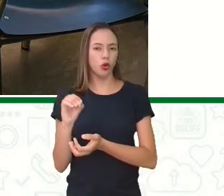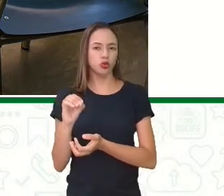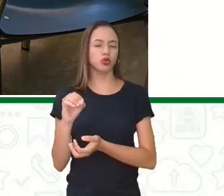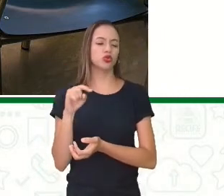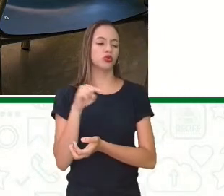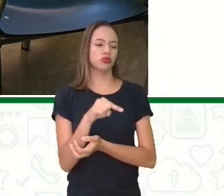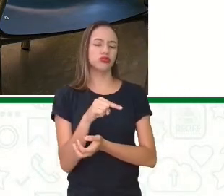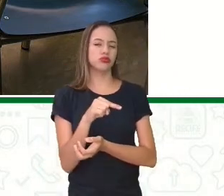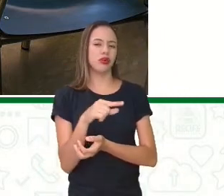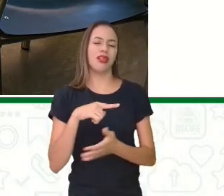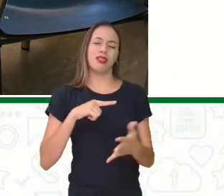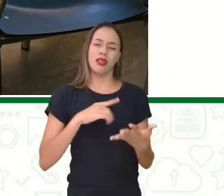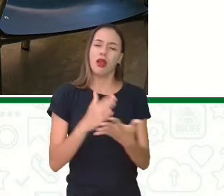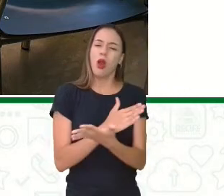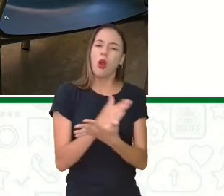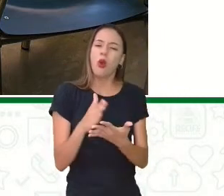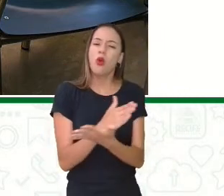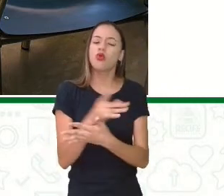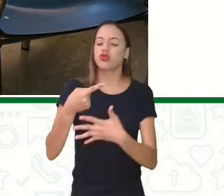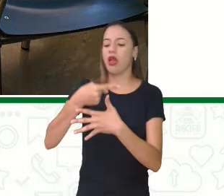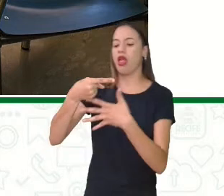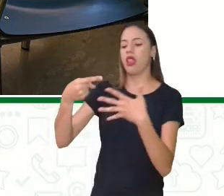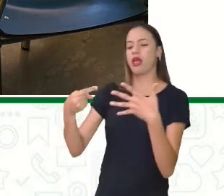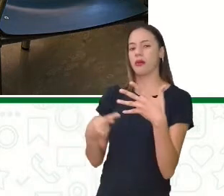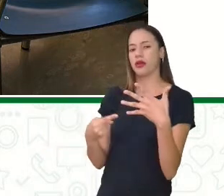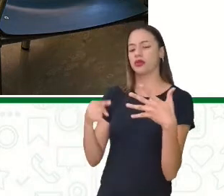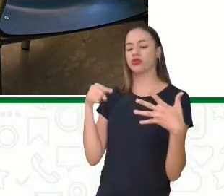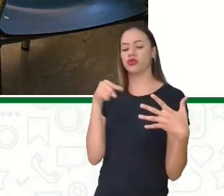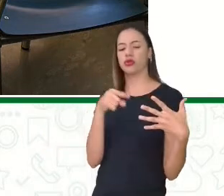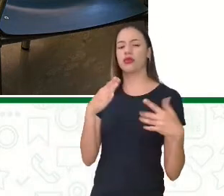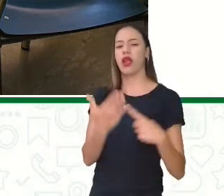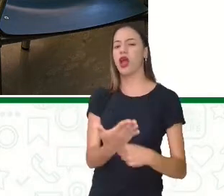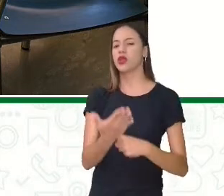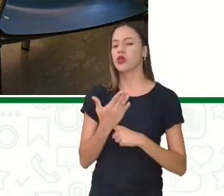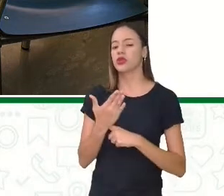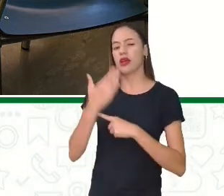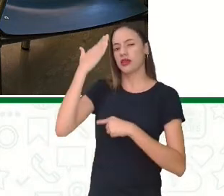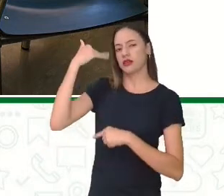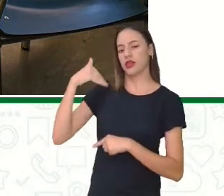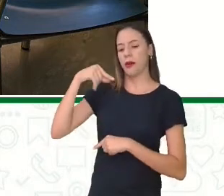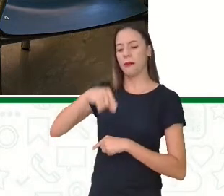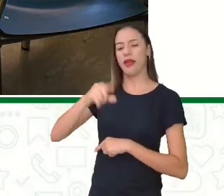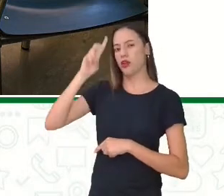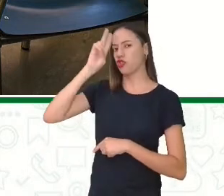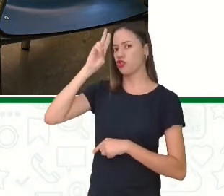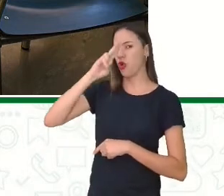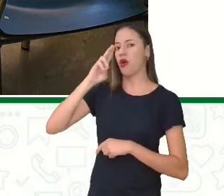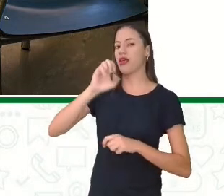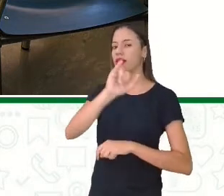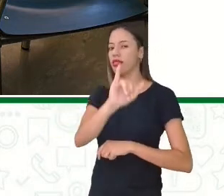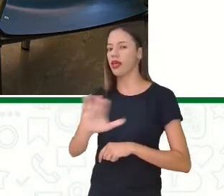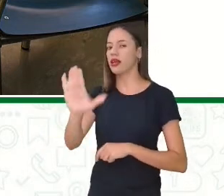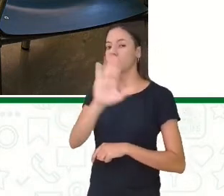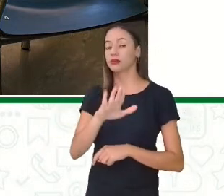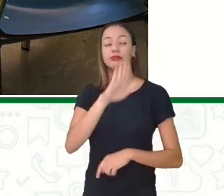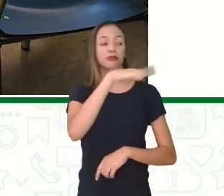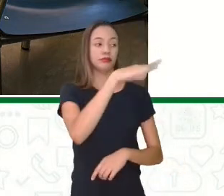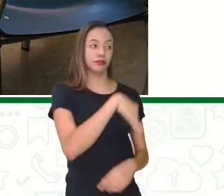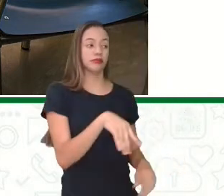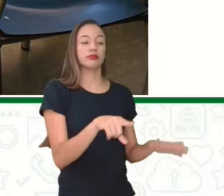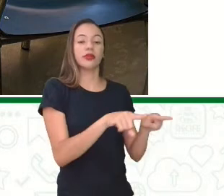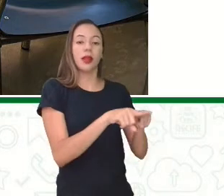A gente tem elementos que a gente deduz que cena é essa, que história é outra, essa. né? É de um